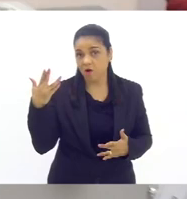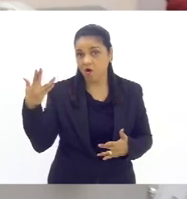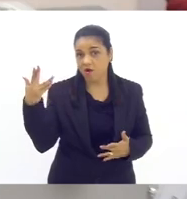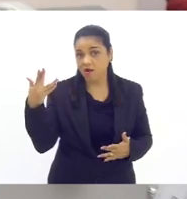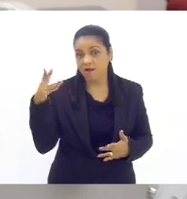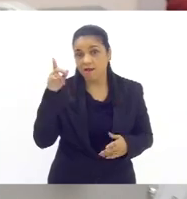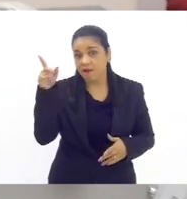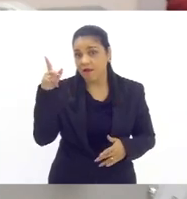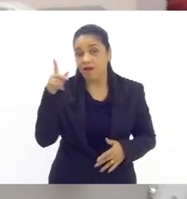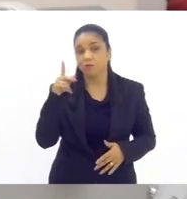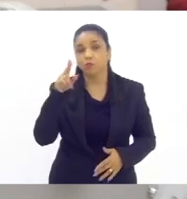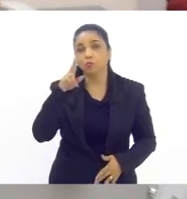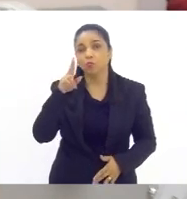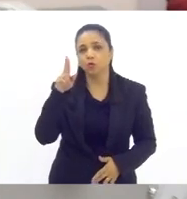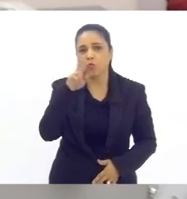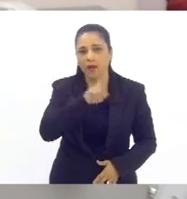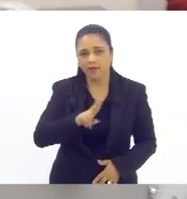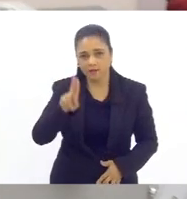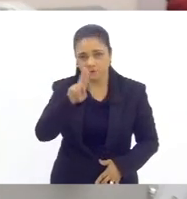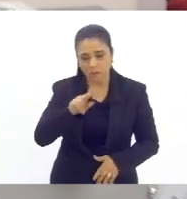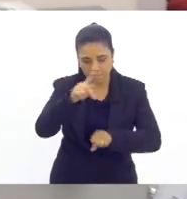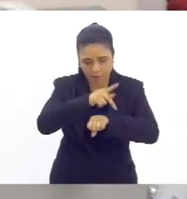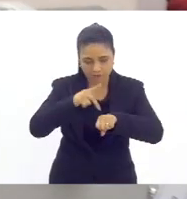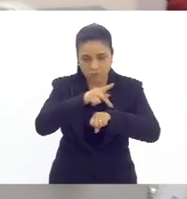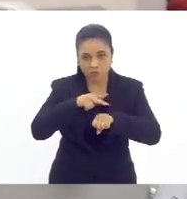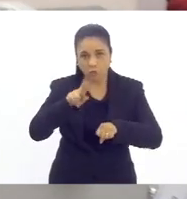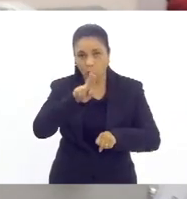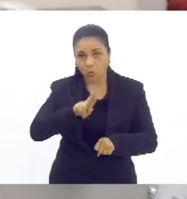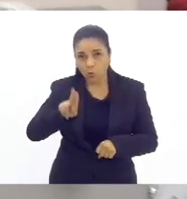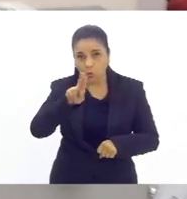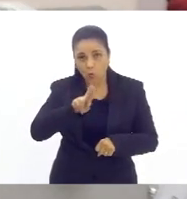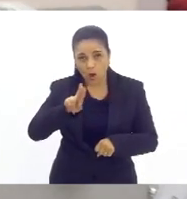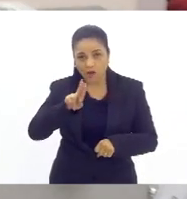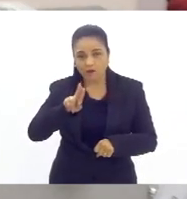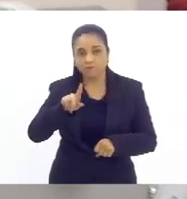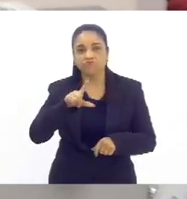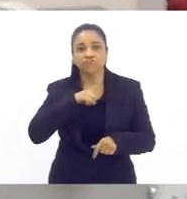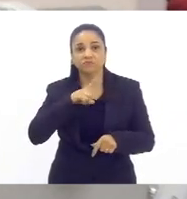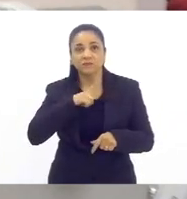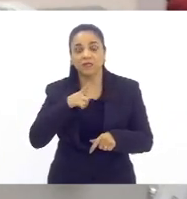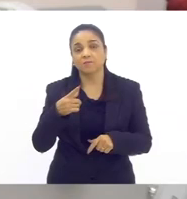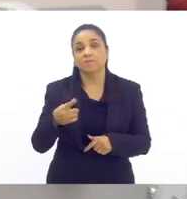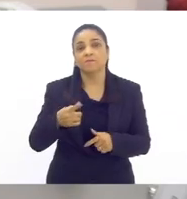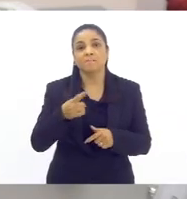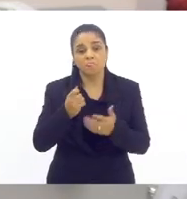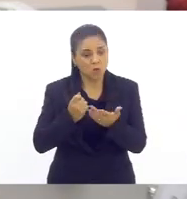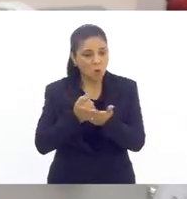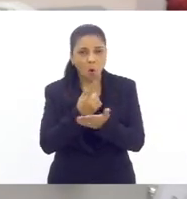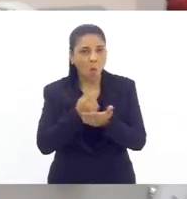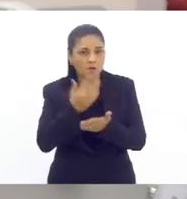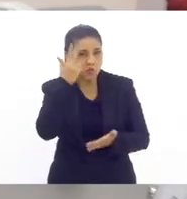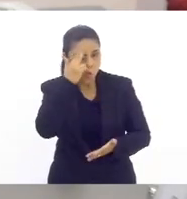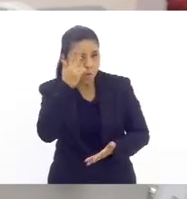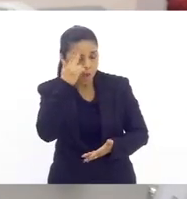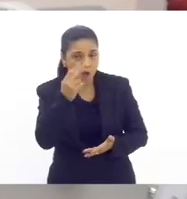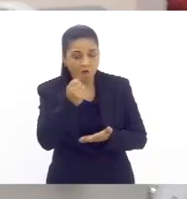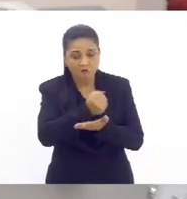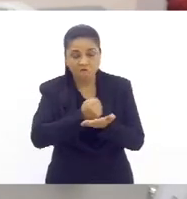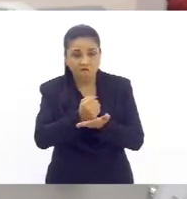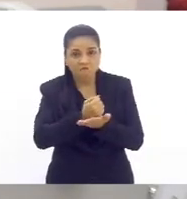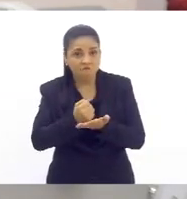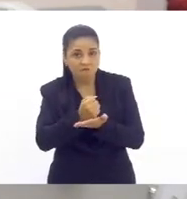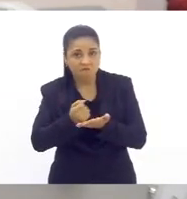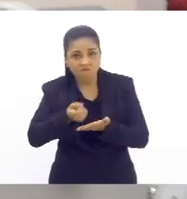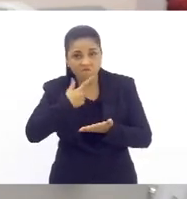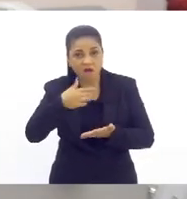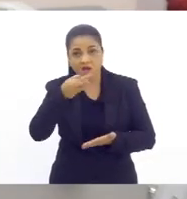produzir 10 toneladas de maconha para quem compra na farmácia o Rio de Janeiro que é um dos lugares que mais se fuma maconha